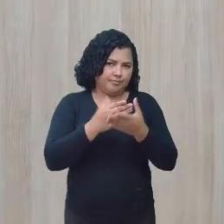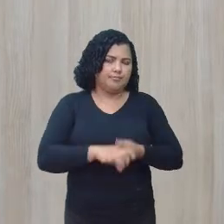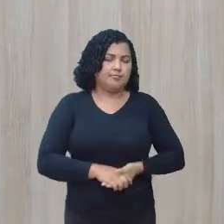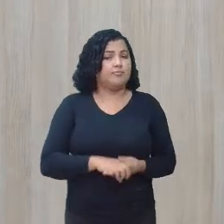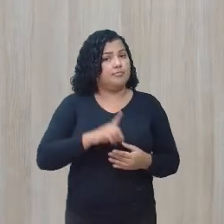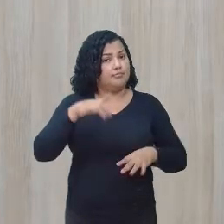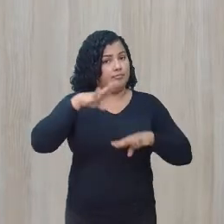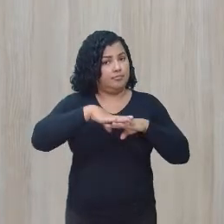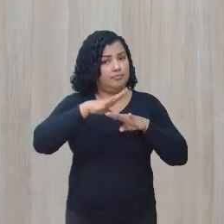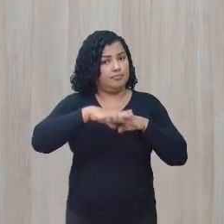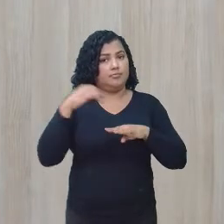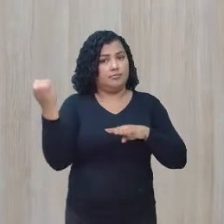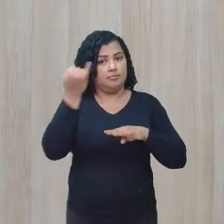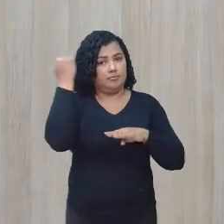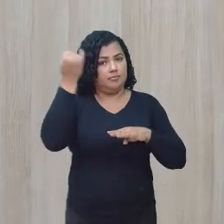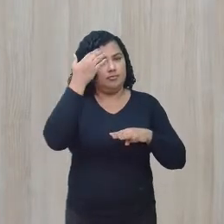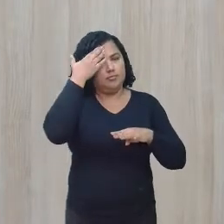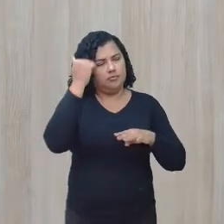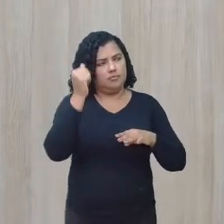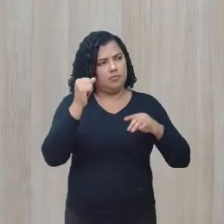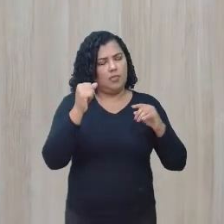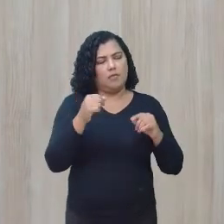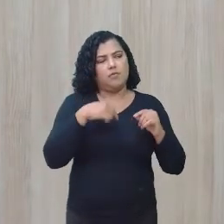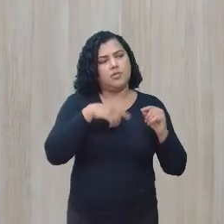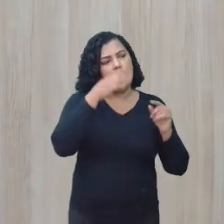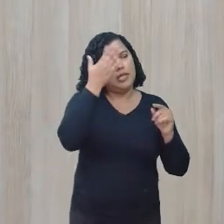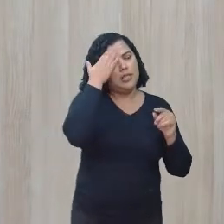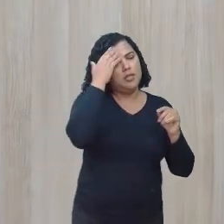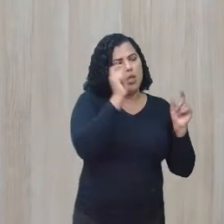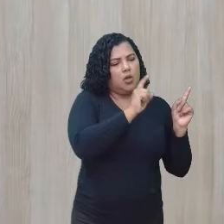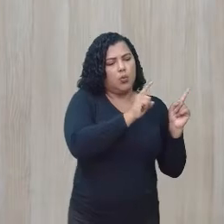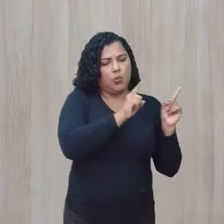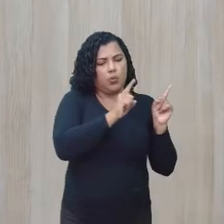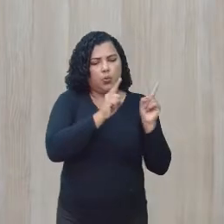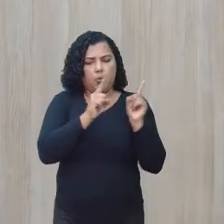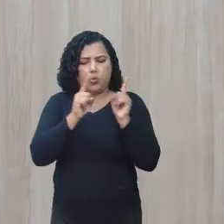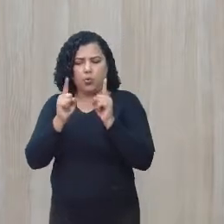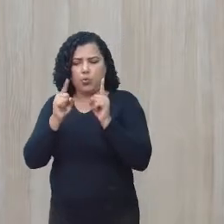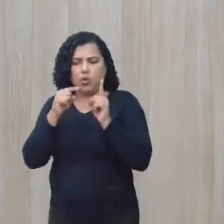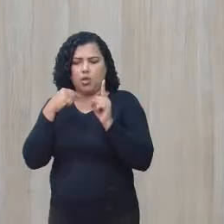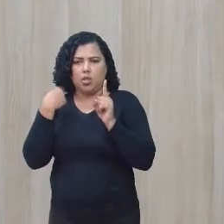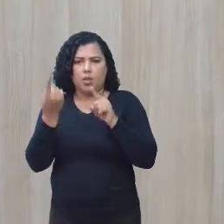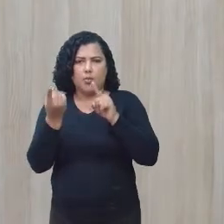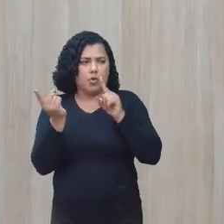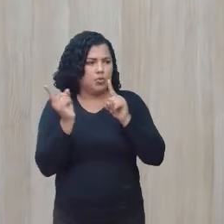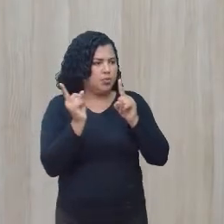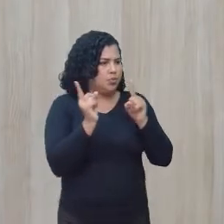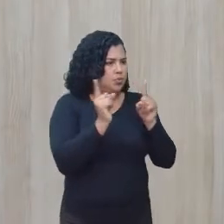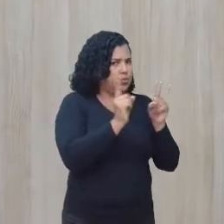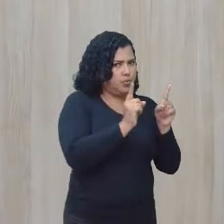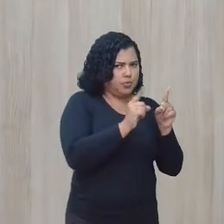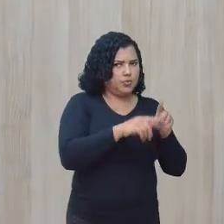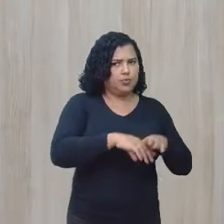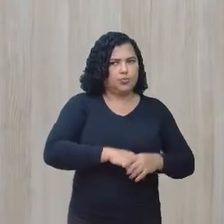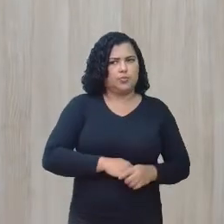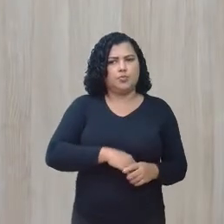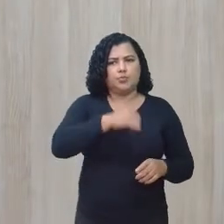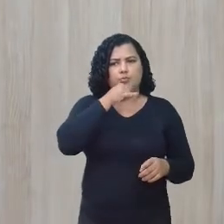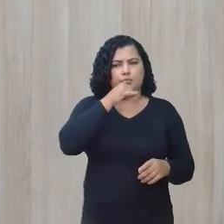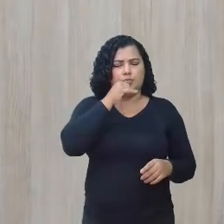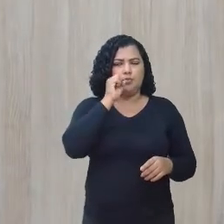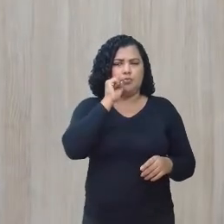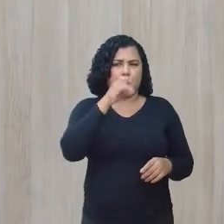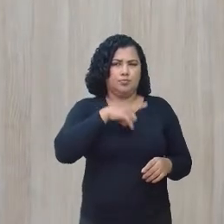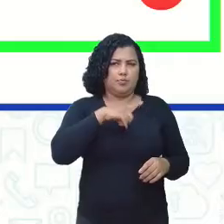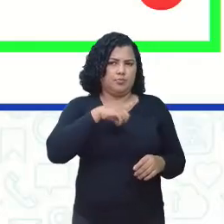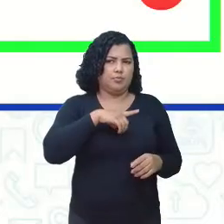saber fazer indo e voltando, tá certo? Então vamos aqui na tela ver o seguinte. Então se eu tenho